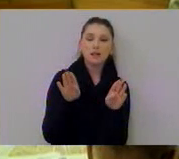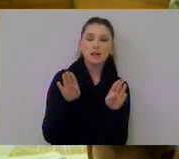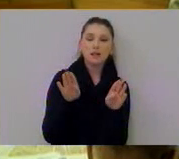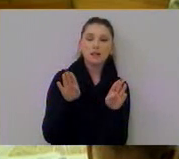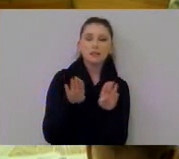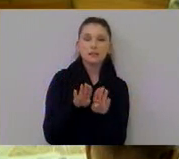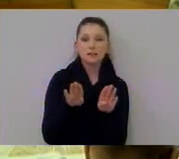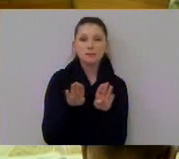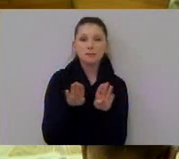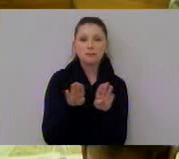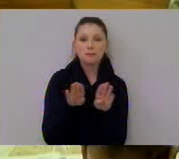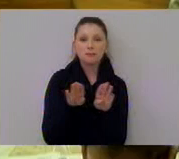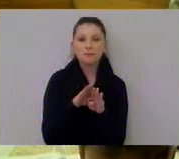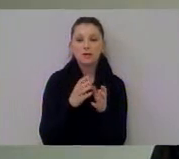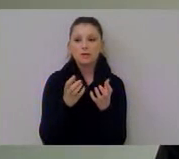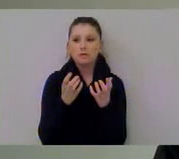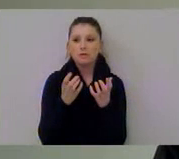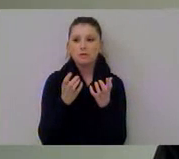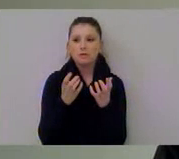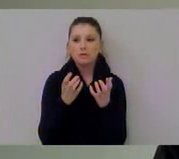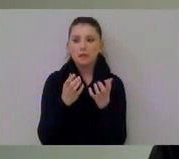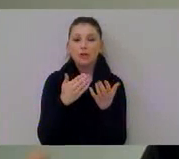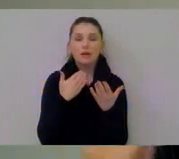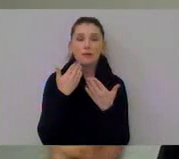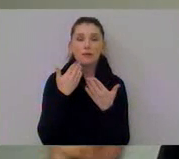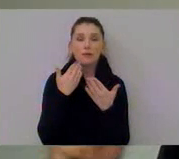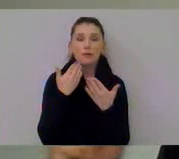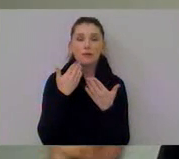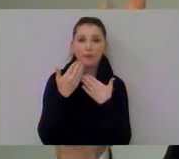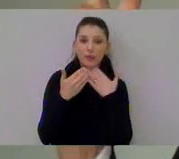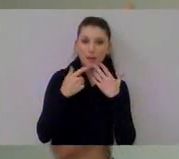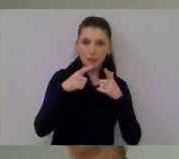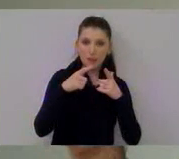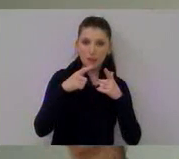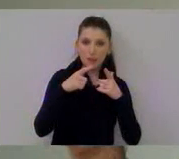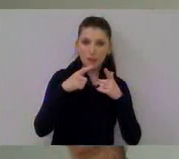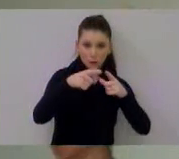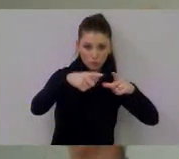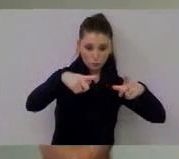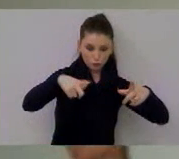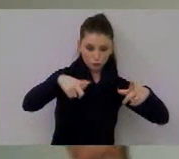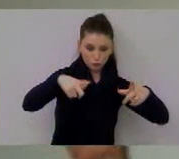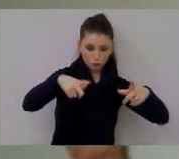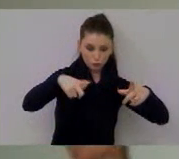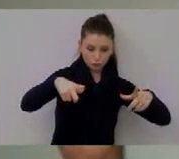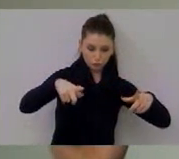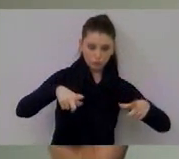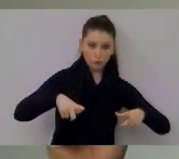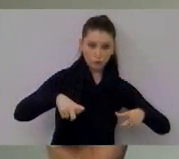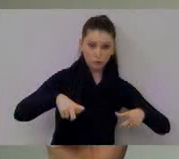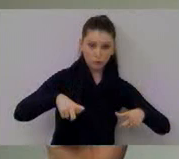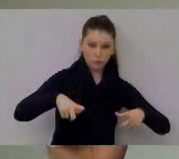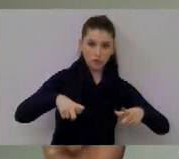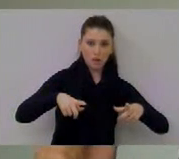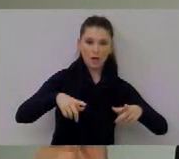questão dos lotes baldios. Eu já fui presidente do meu bairro aqui em Minas